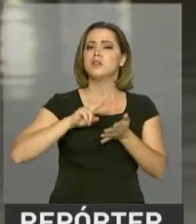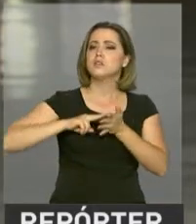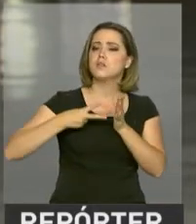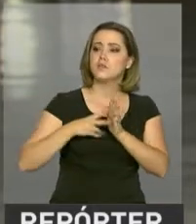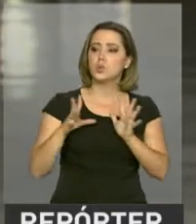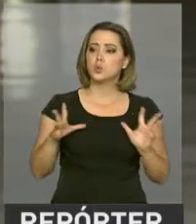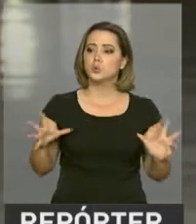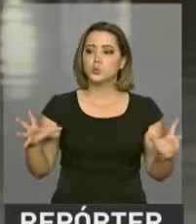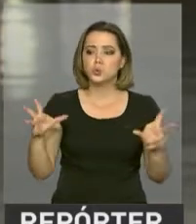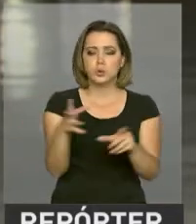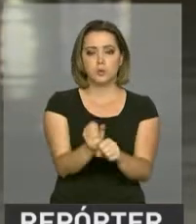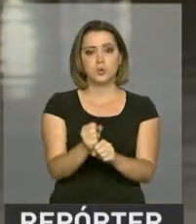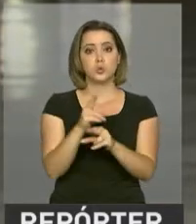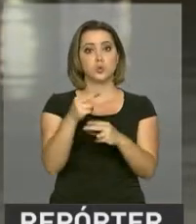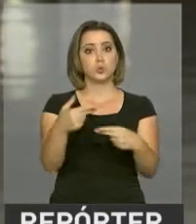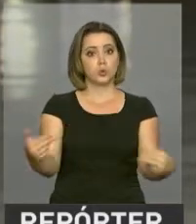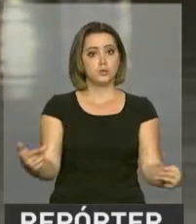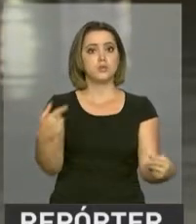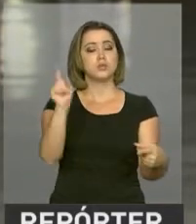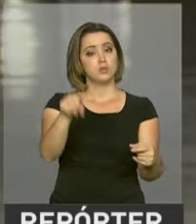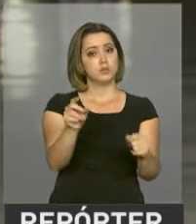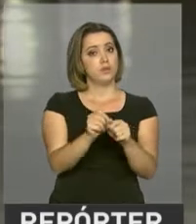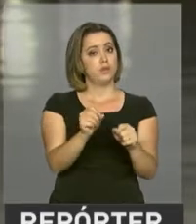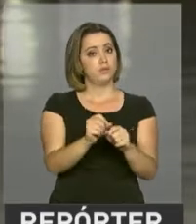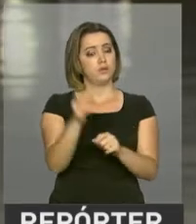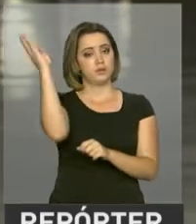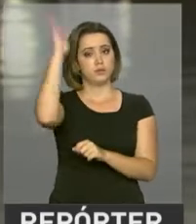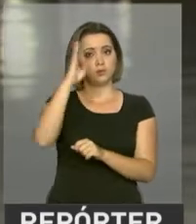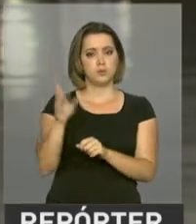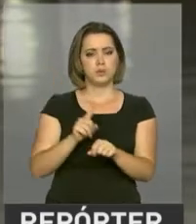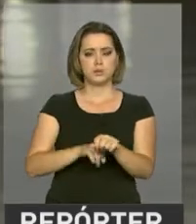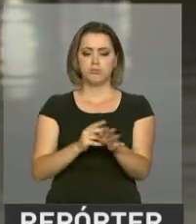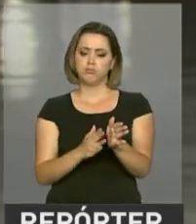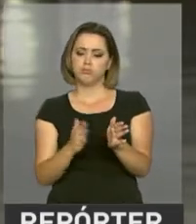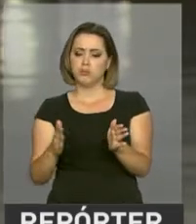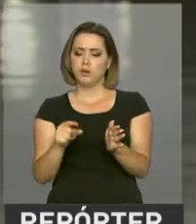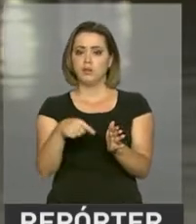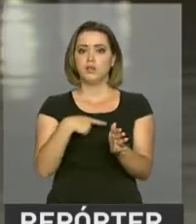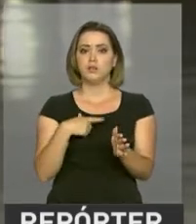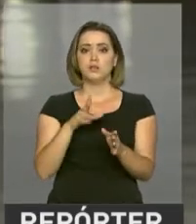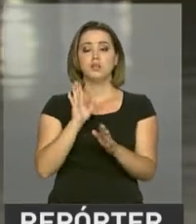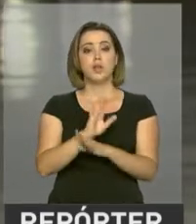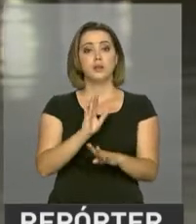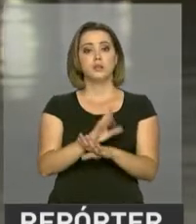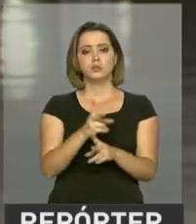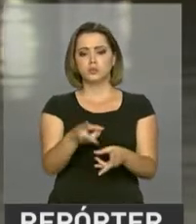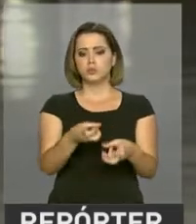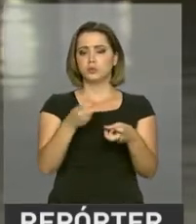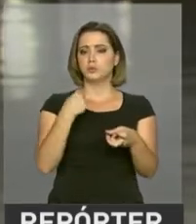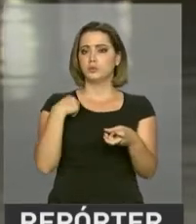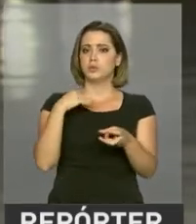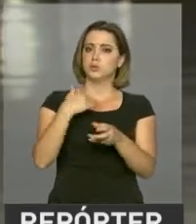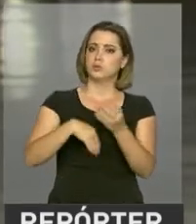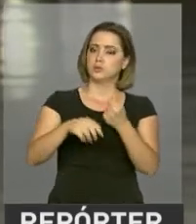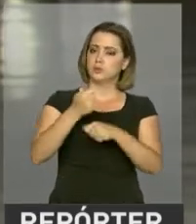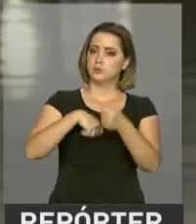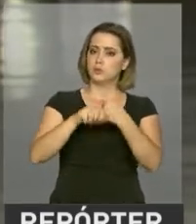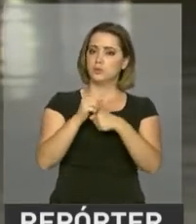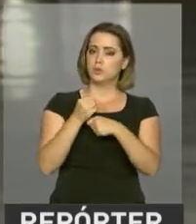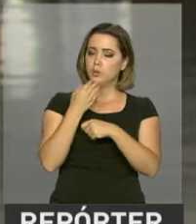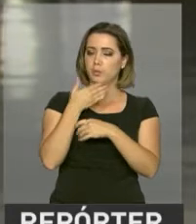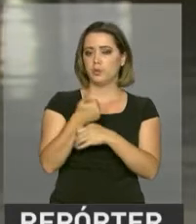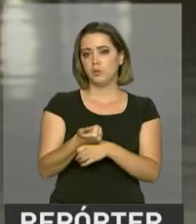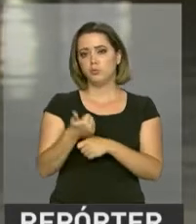bens e serviços produzidos no país em um determinado período de tempo e serve como parâmetro para avaliar se a economia vai bem